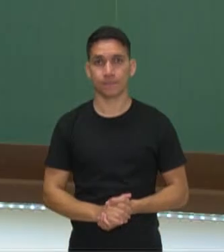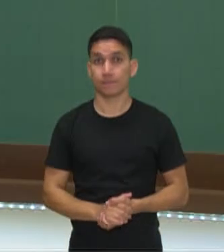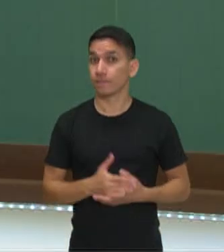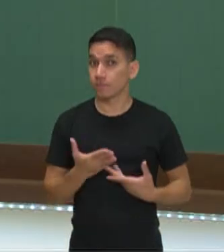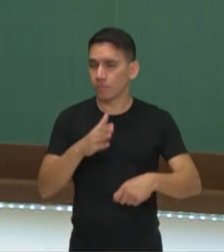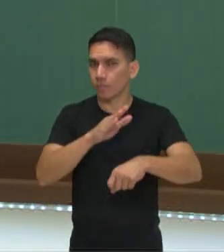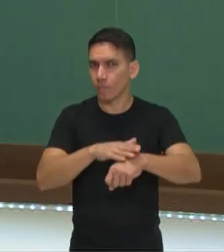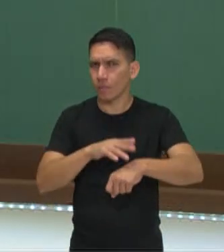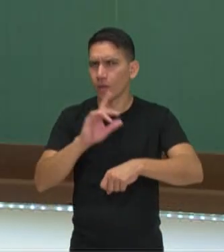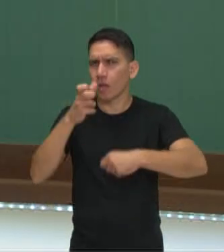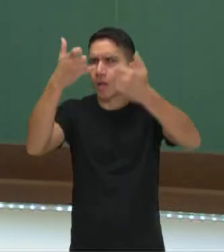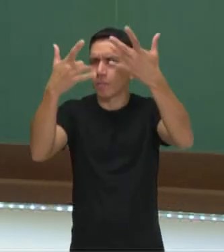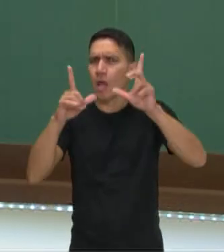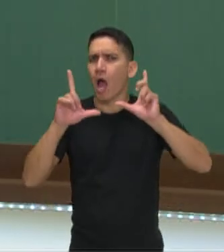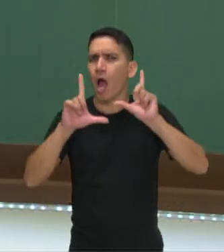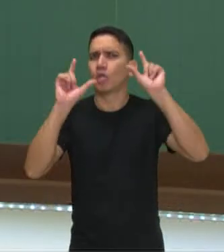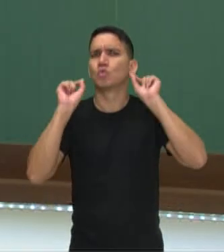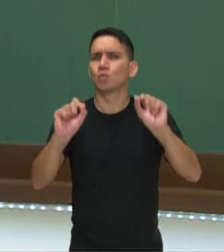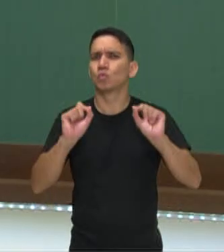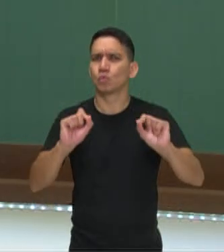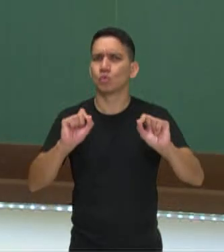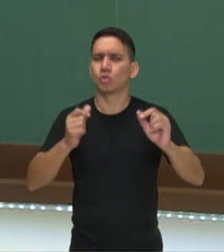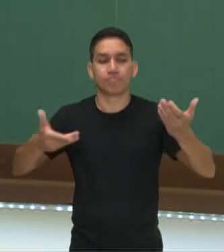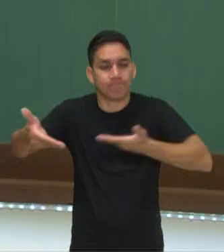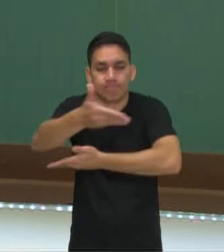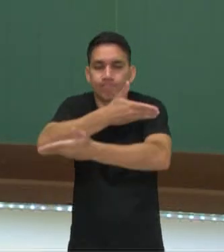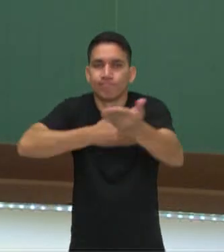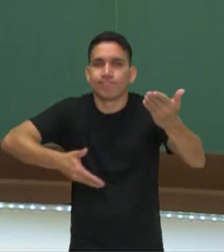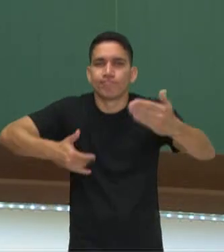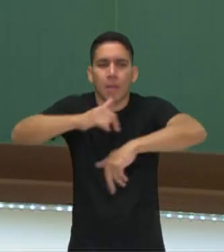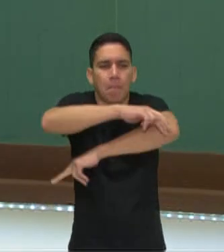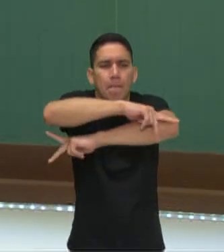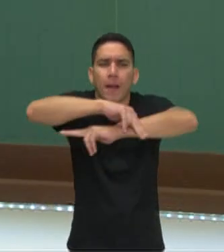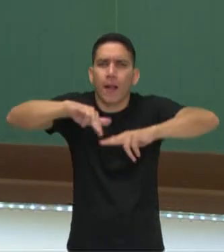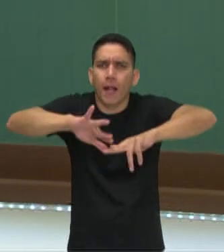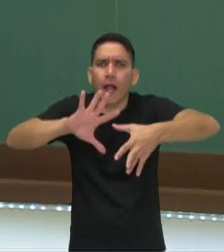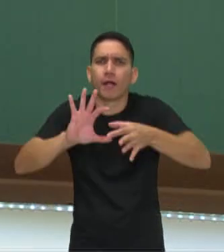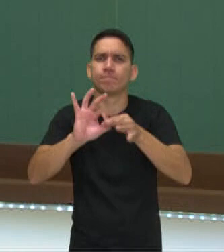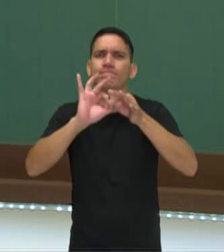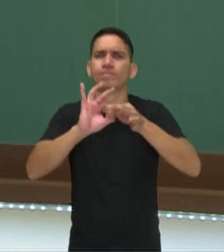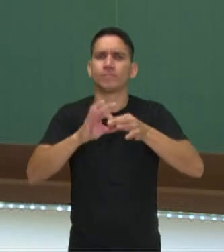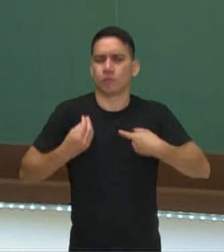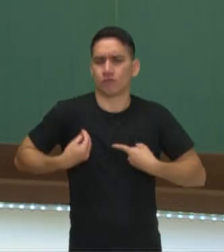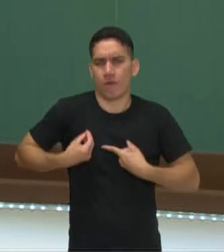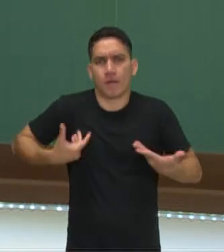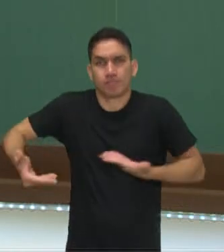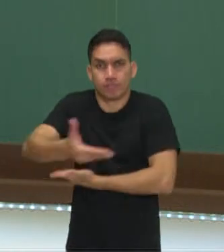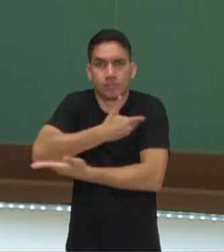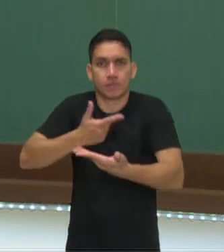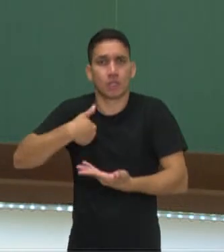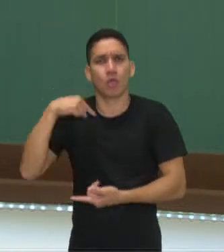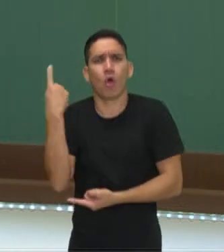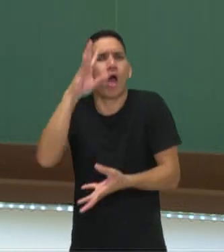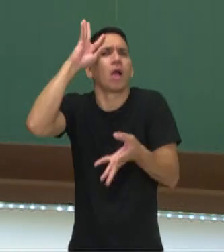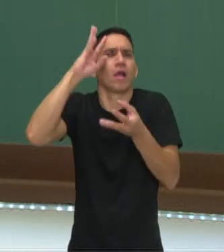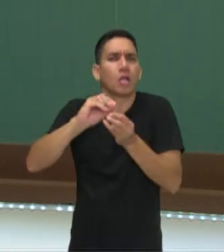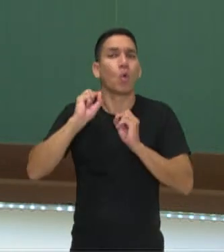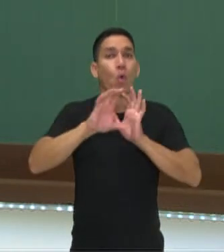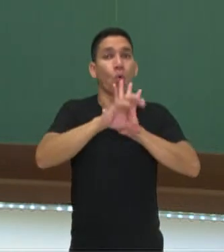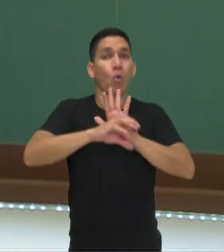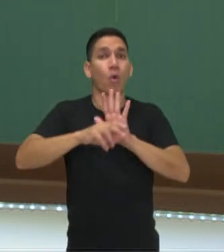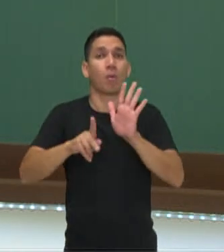E quando a gente fala de harmonia, né, de raças convivendo em harmonia, a gente entende o conceito